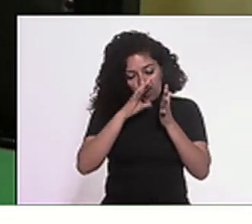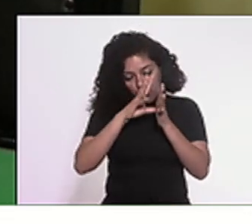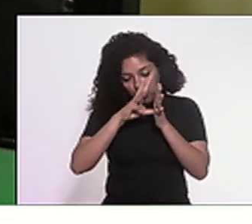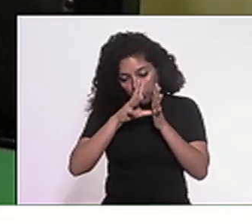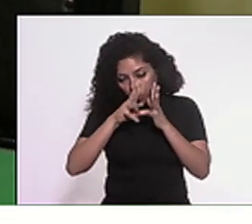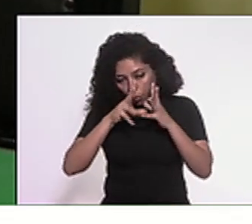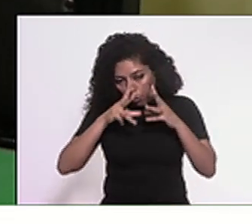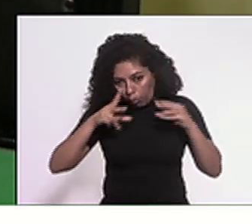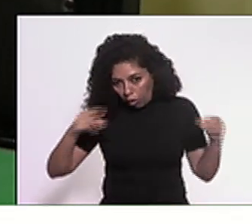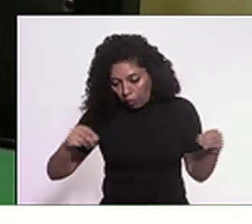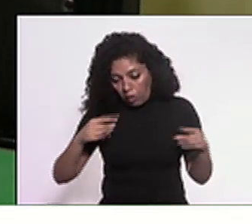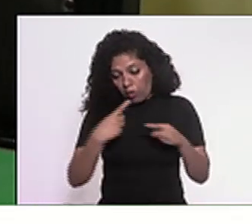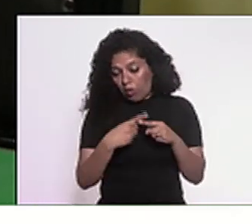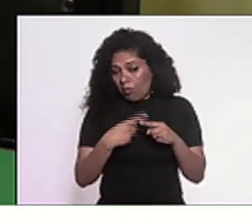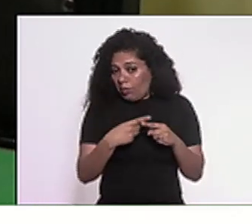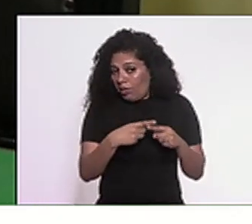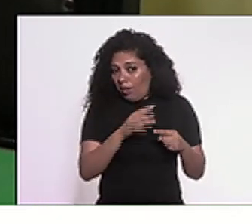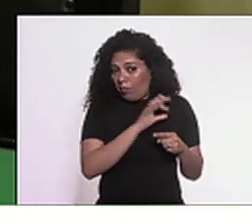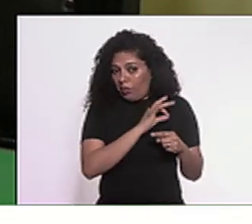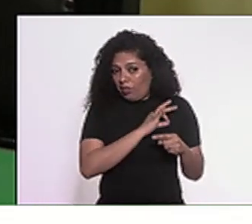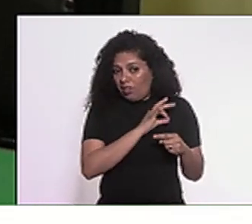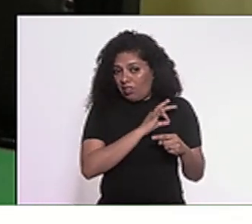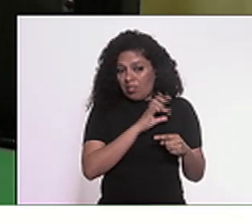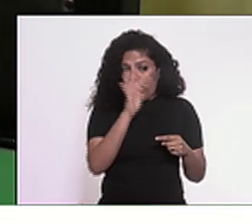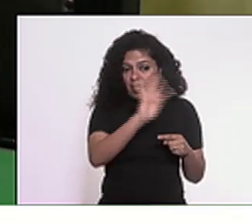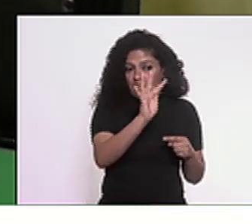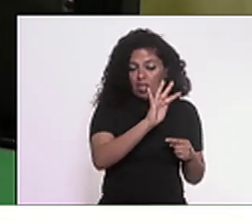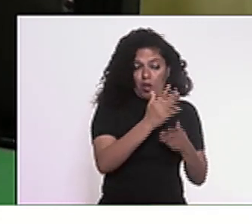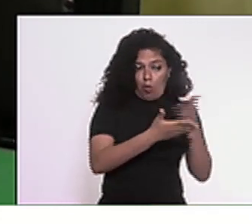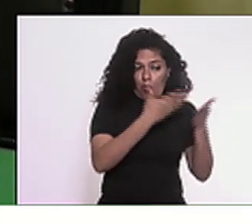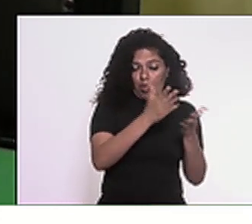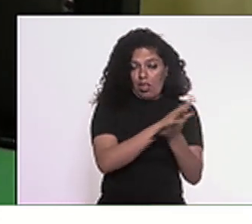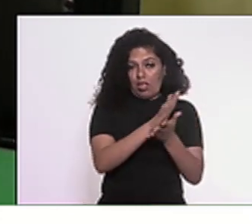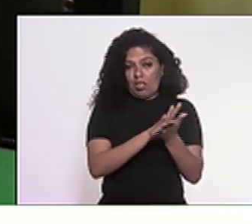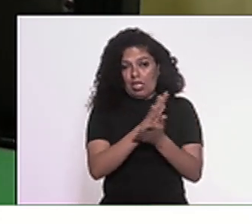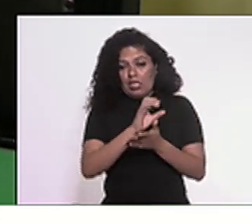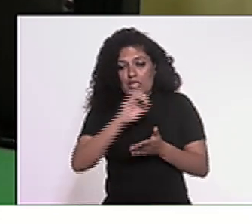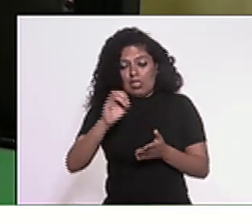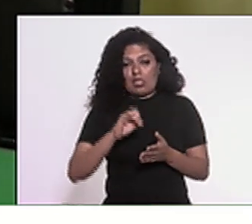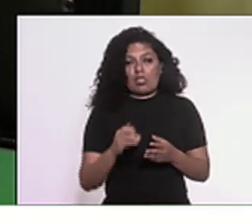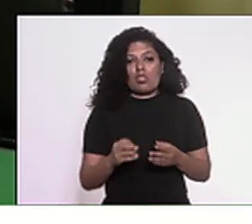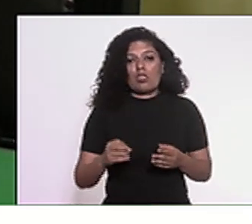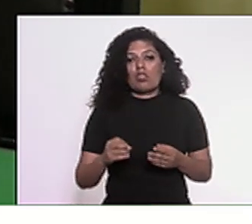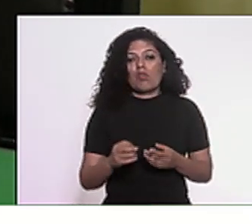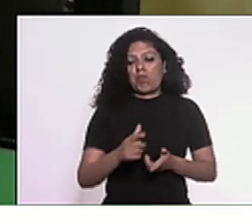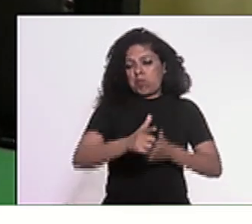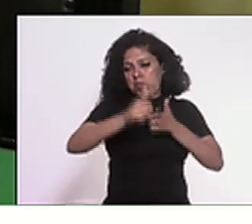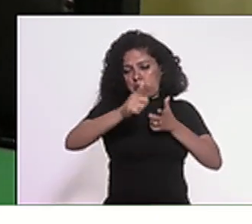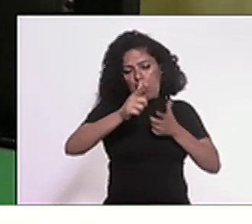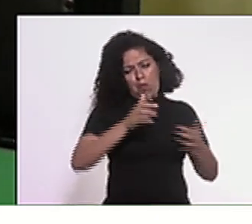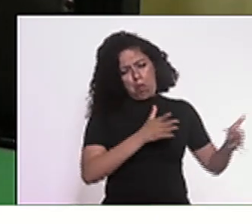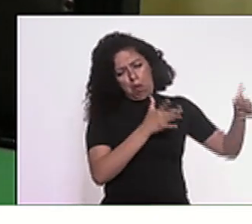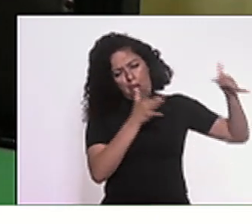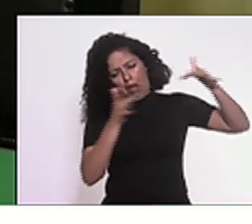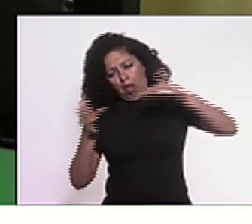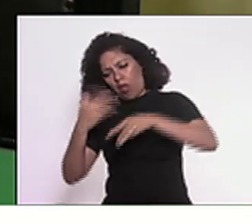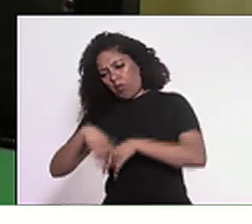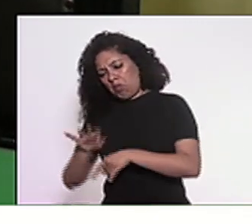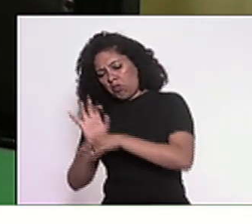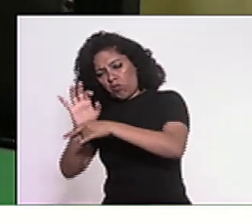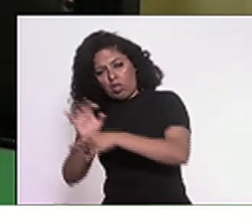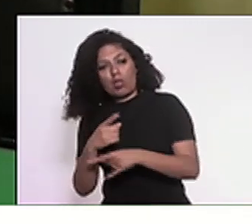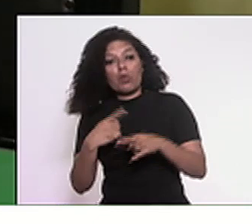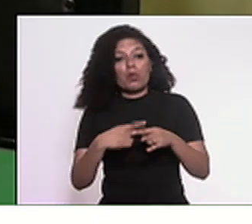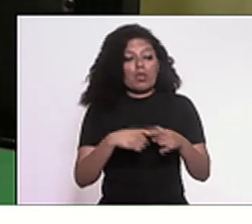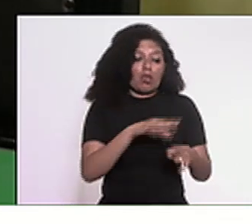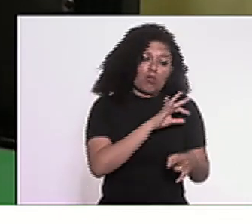porque não há fiscalização nas rodovias. A Polícia Federal, ela precisa dar uma atenção especial ao Estado do Rio de Janeiro, que